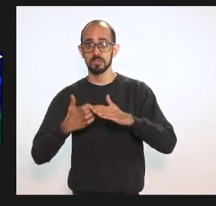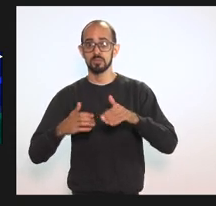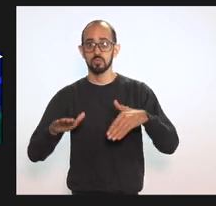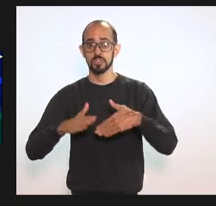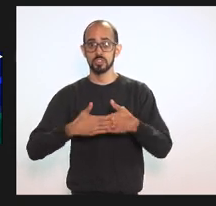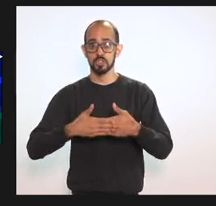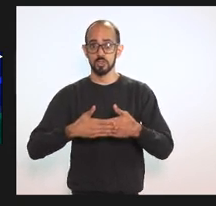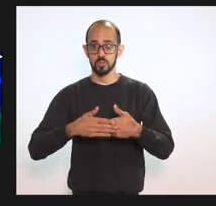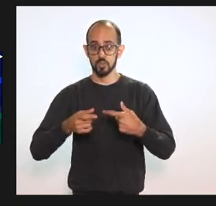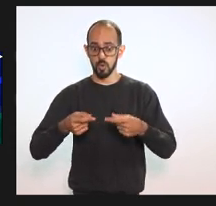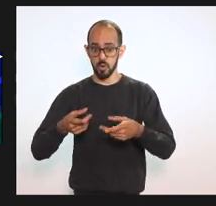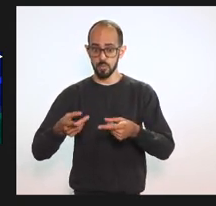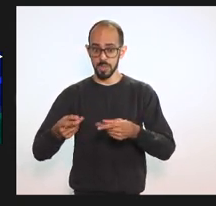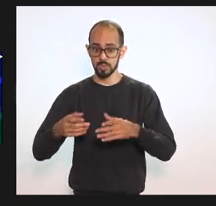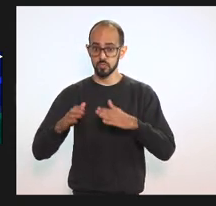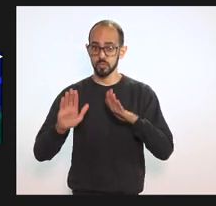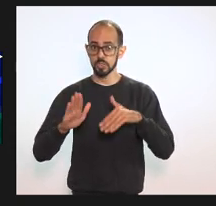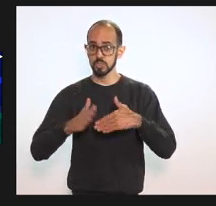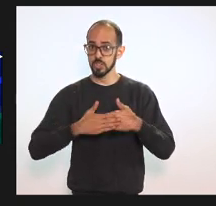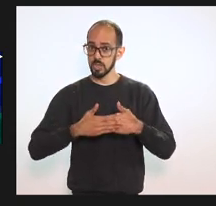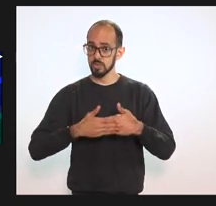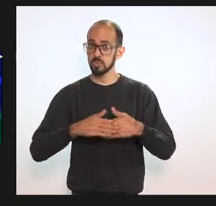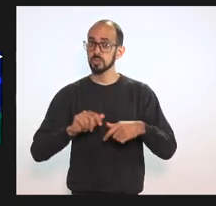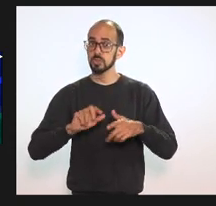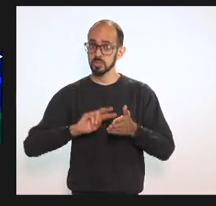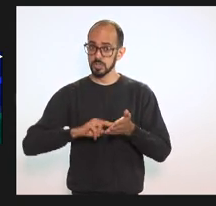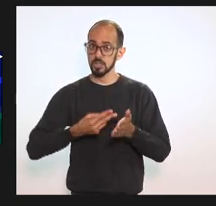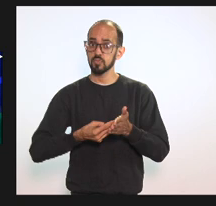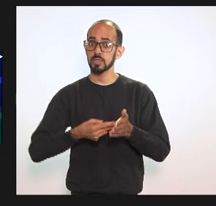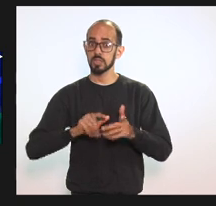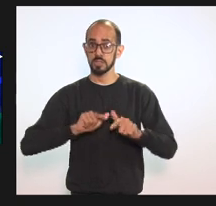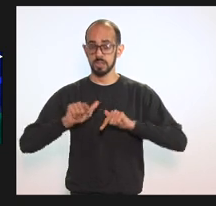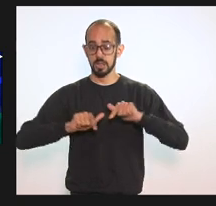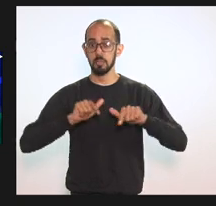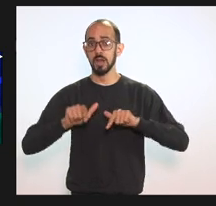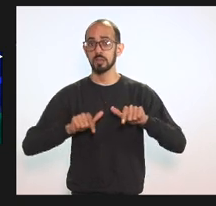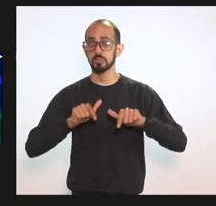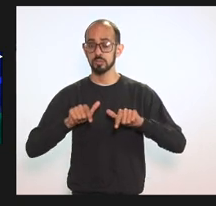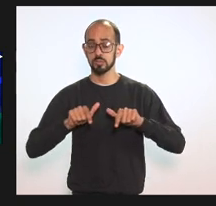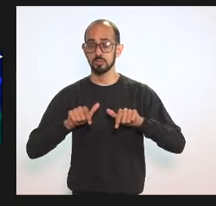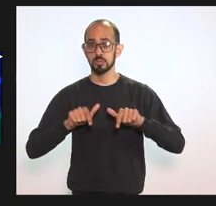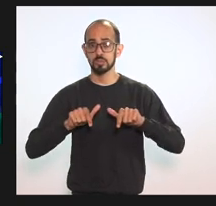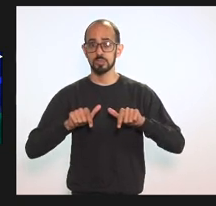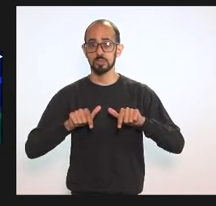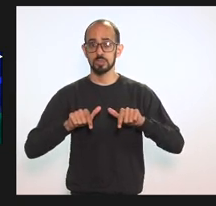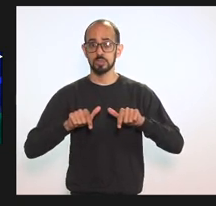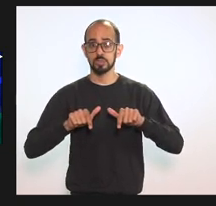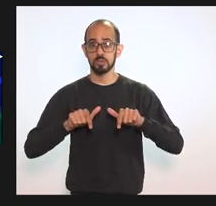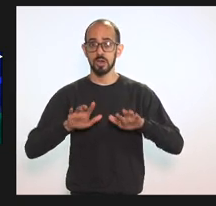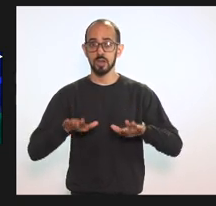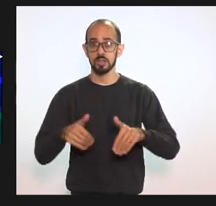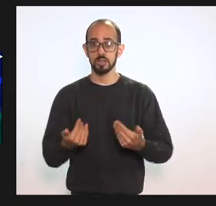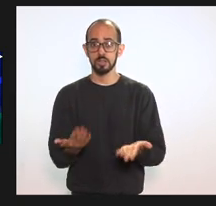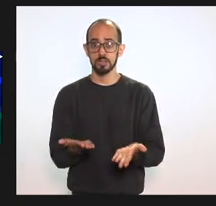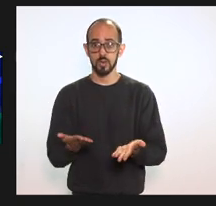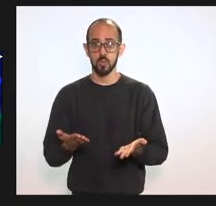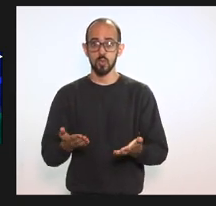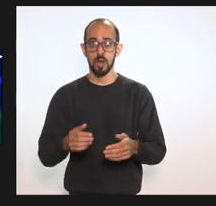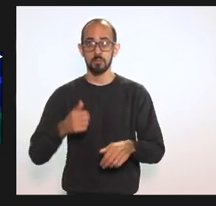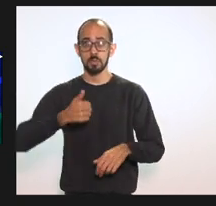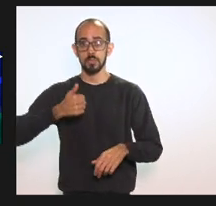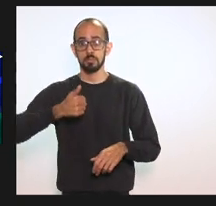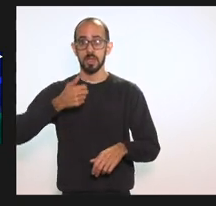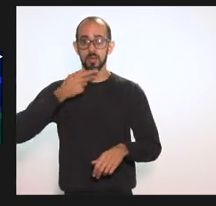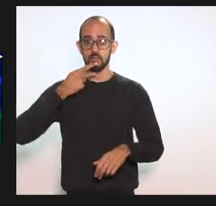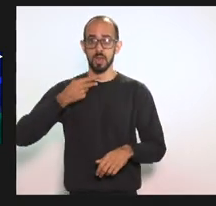começa a fechando significa não ter trabalho bom então a minha primeira